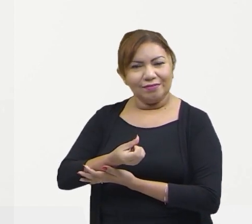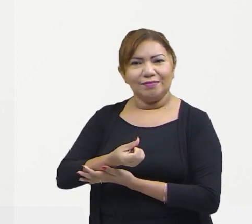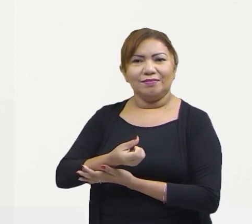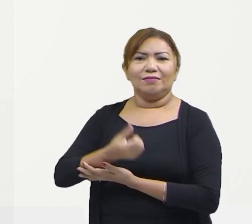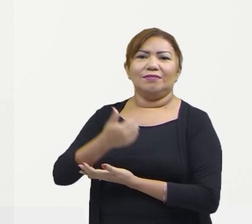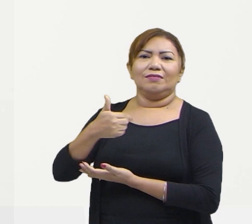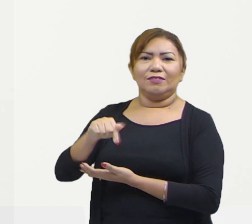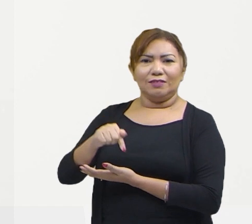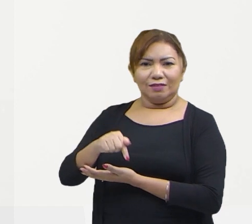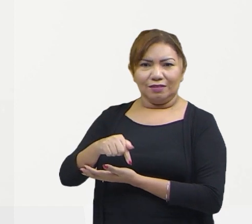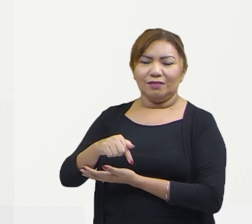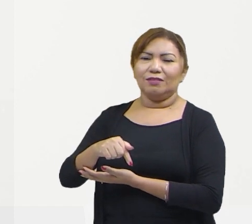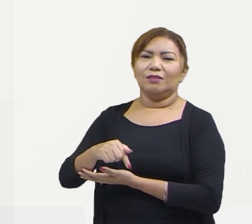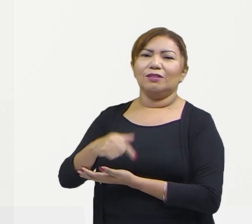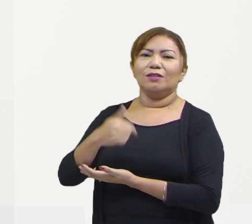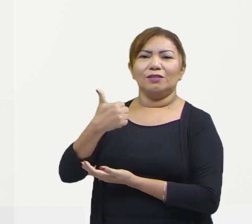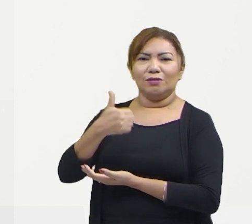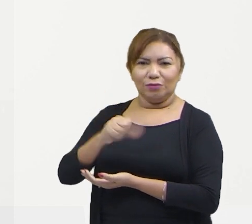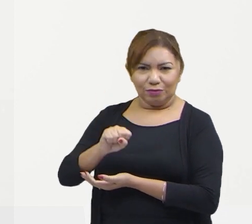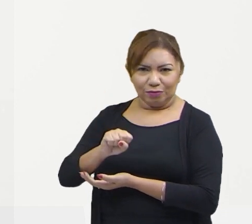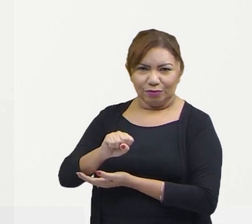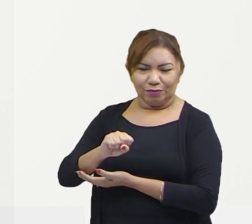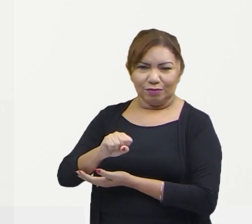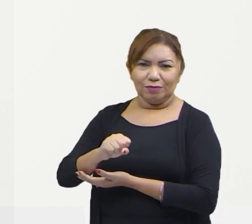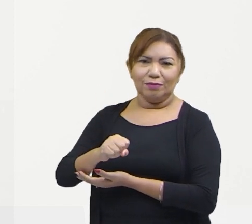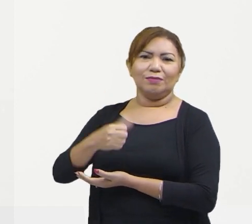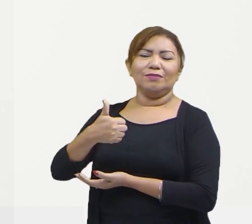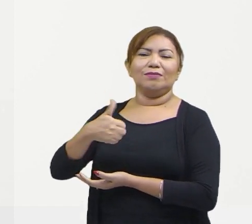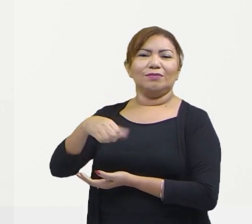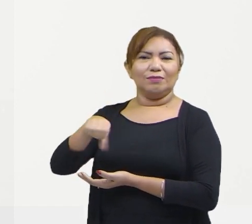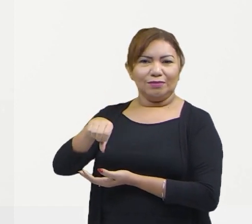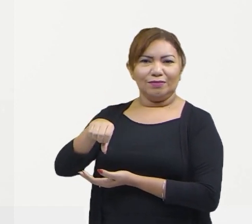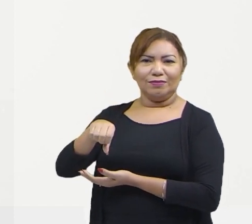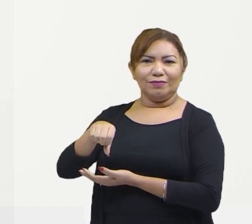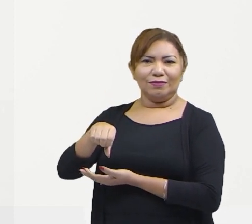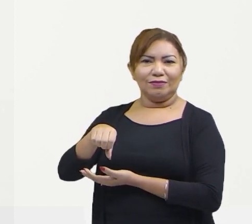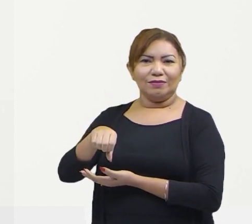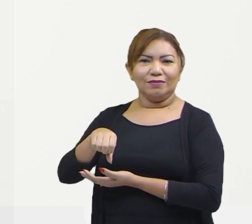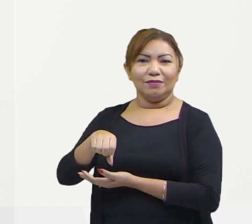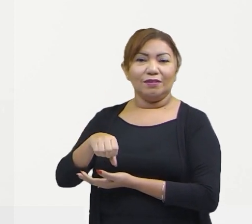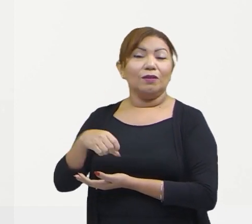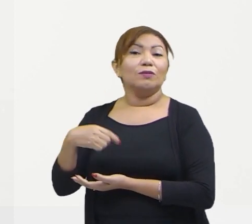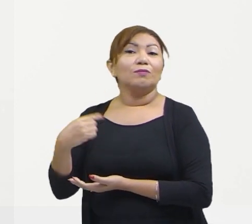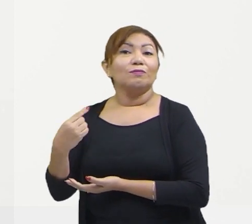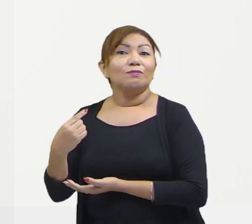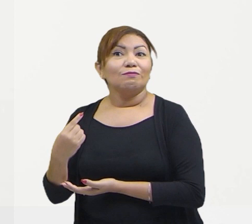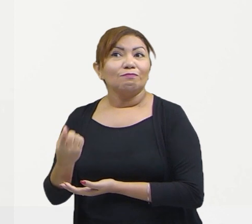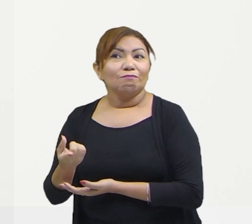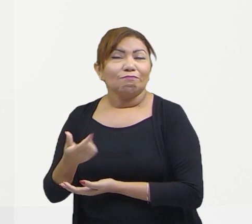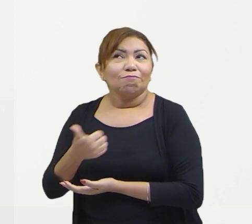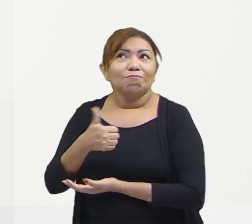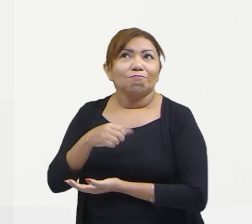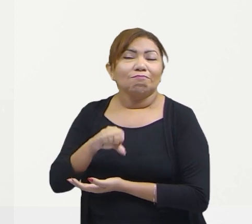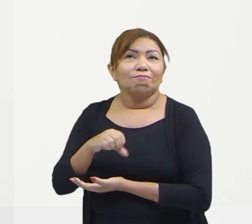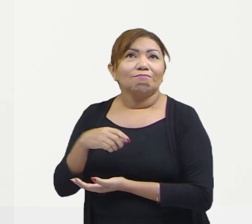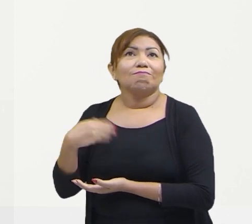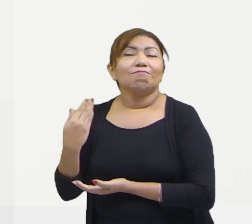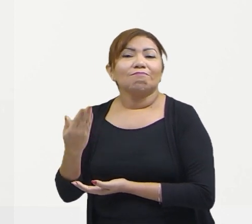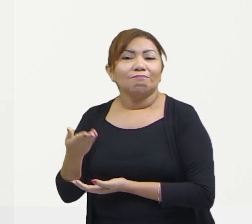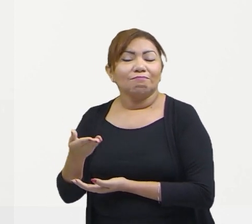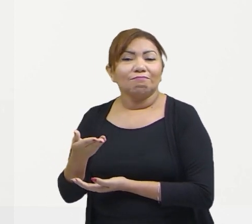16, 17, 18, 19. Depois do 19, como é?